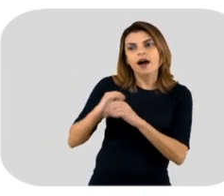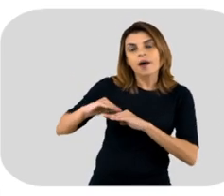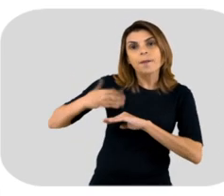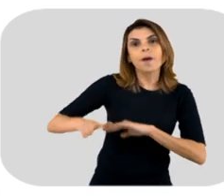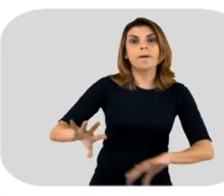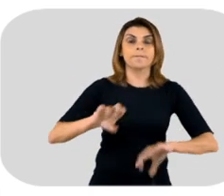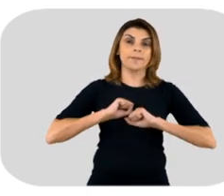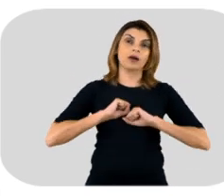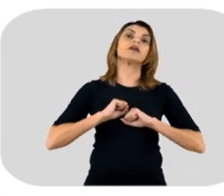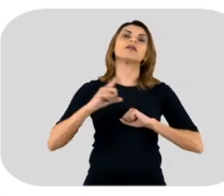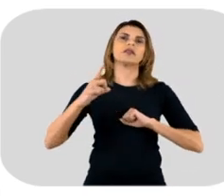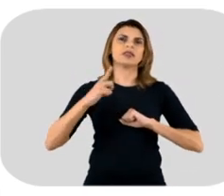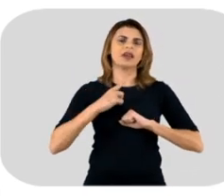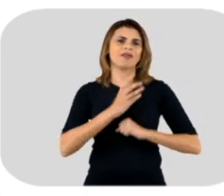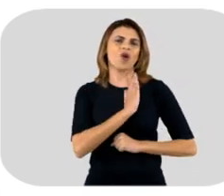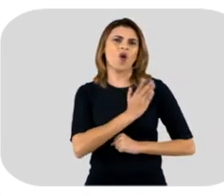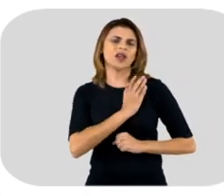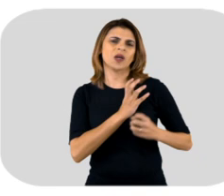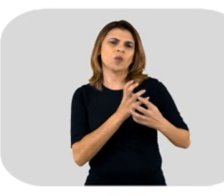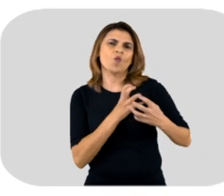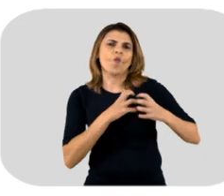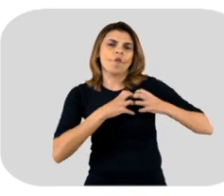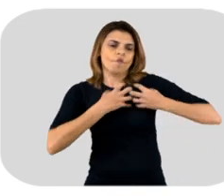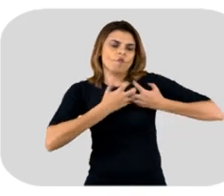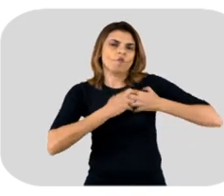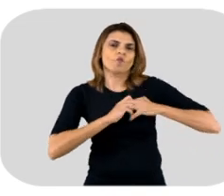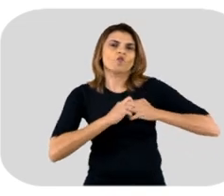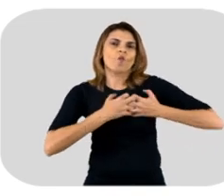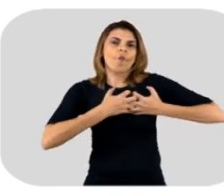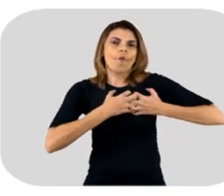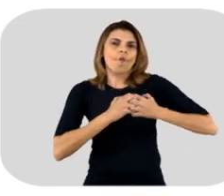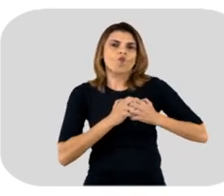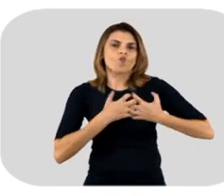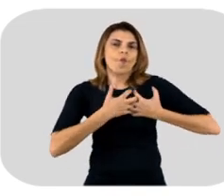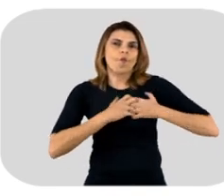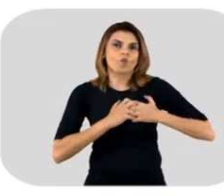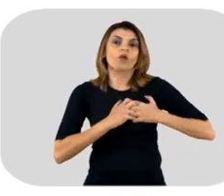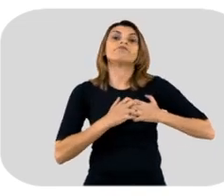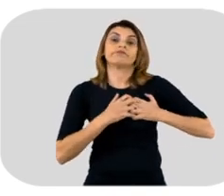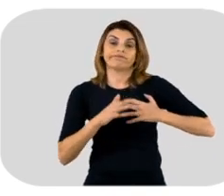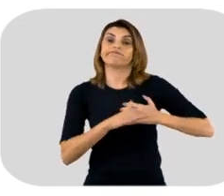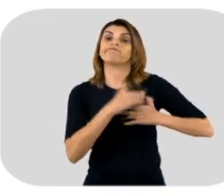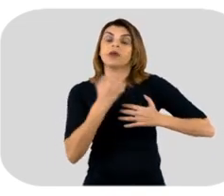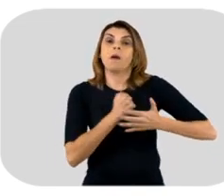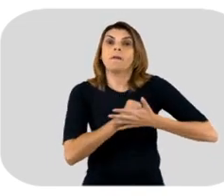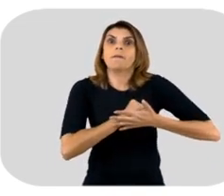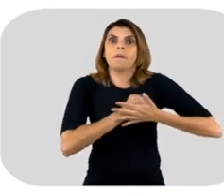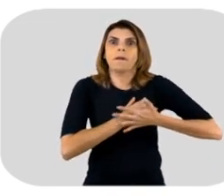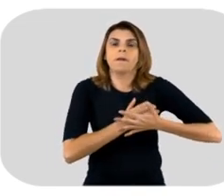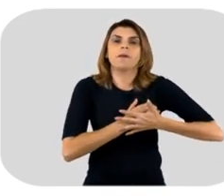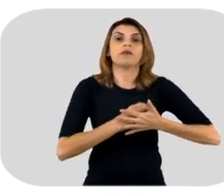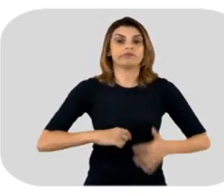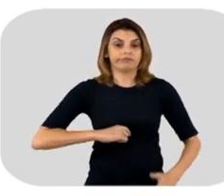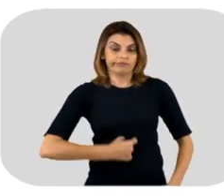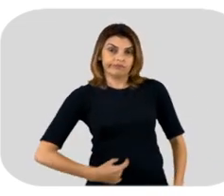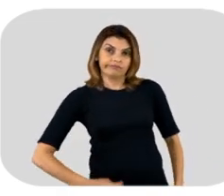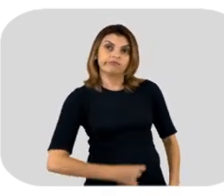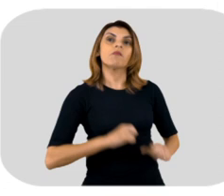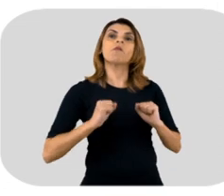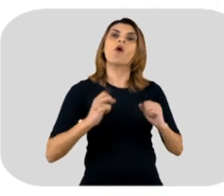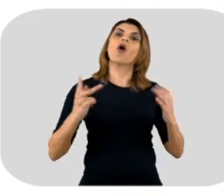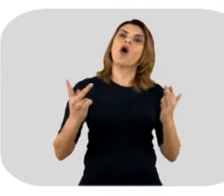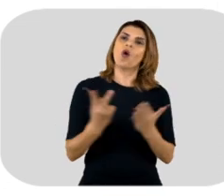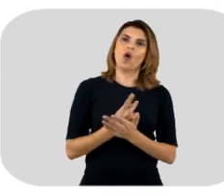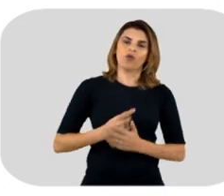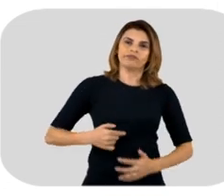anos após a infecção inicial. A doença causa cicatrizes no coração, que podem levar à insuficiência cardíaca, derrame e arritmia.